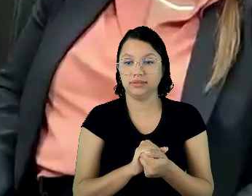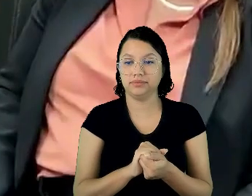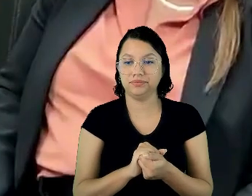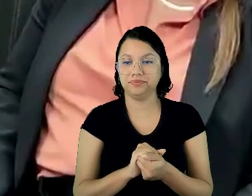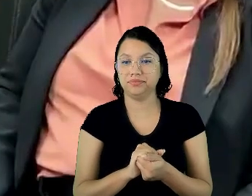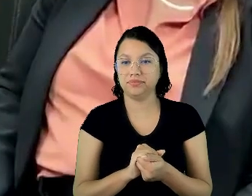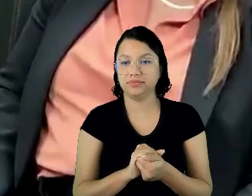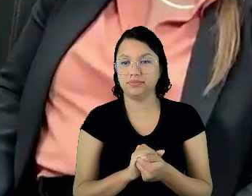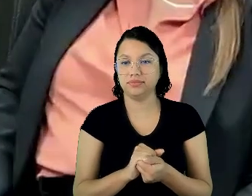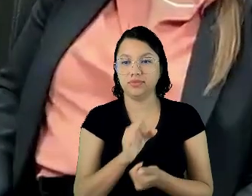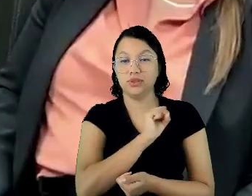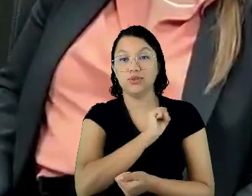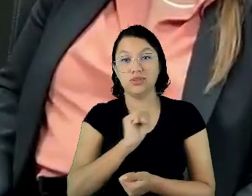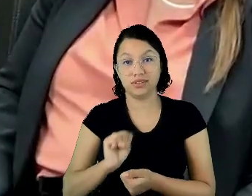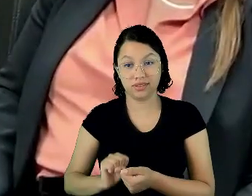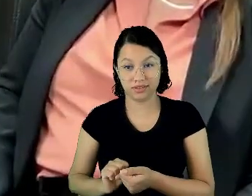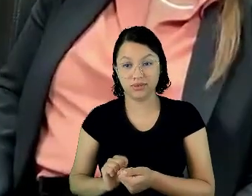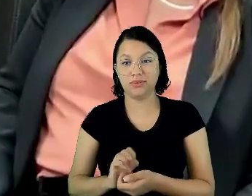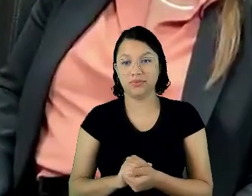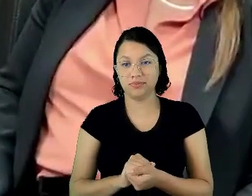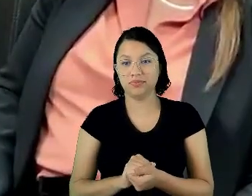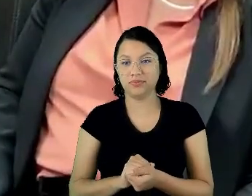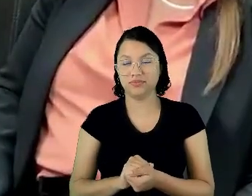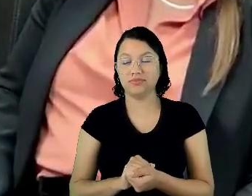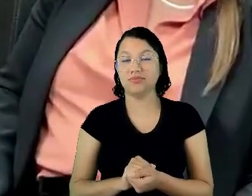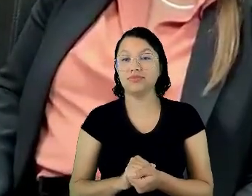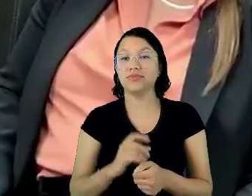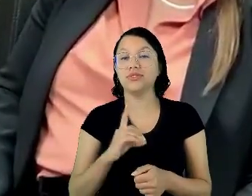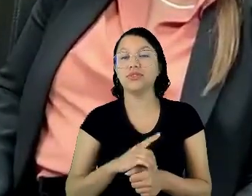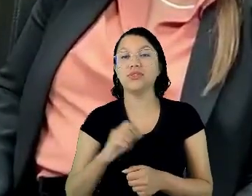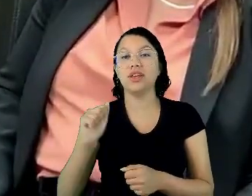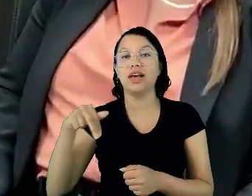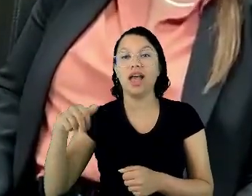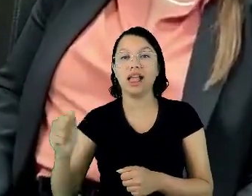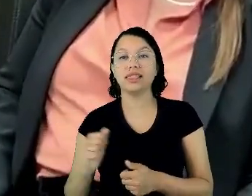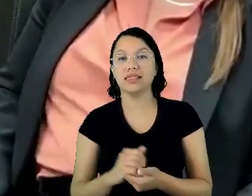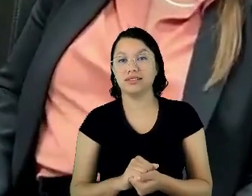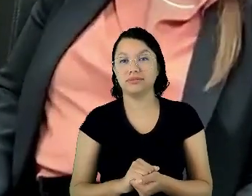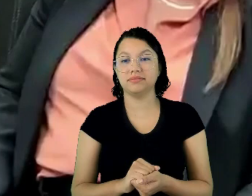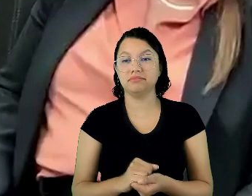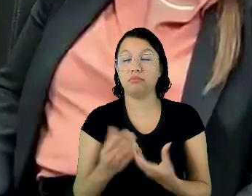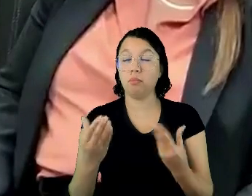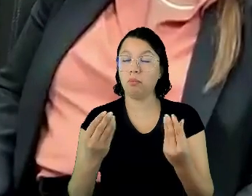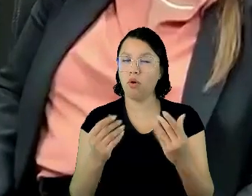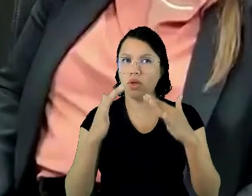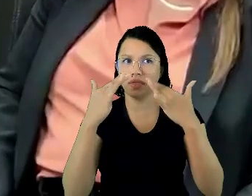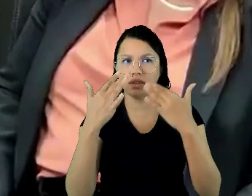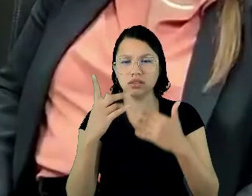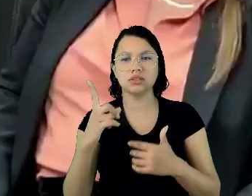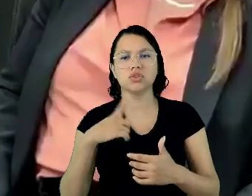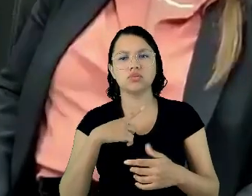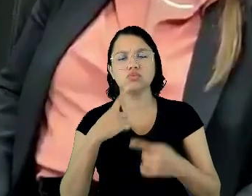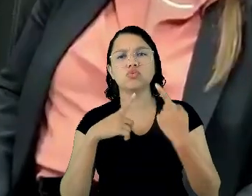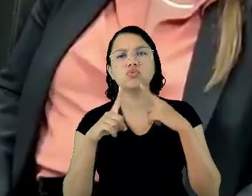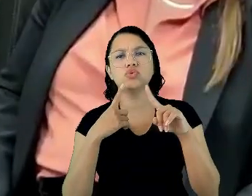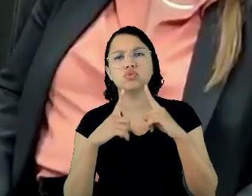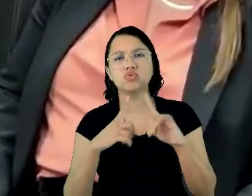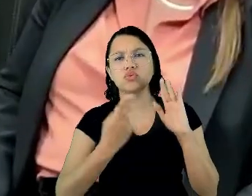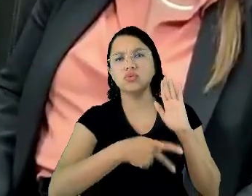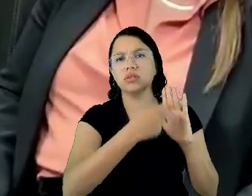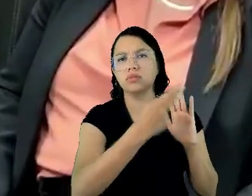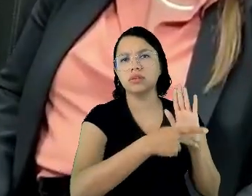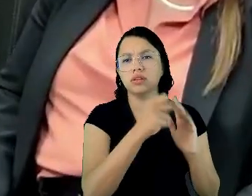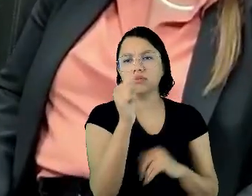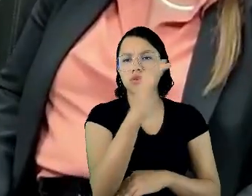da doutora Ana Carolina. Foi muito interessante, nós temos discutido na plataforma ambiental a rota